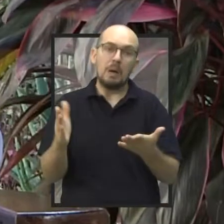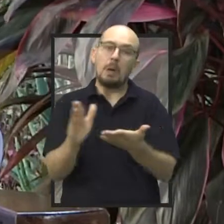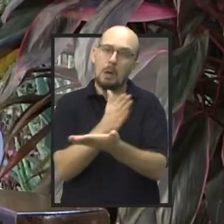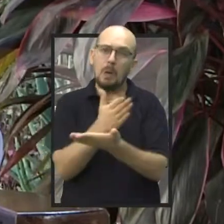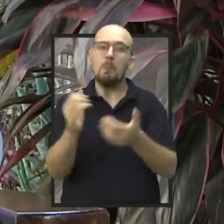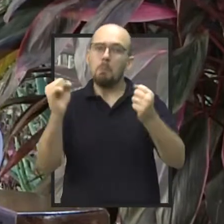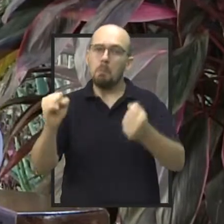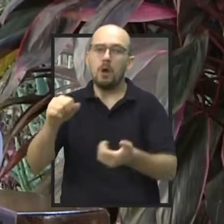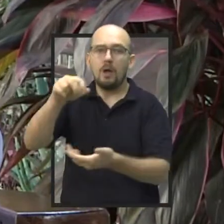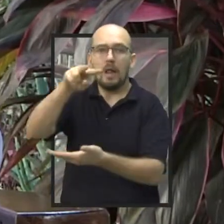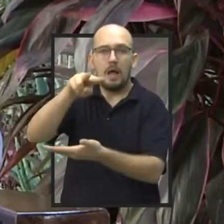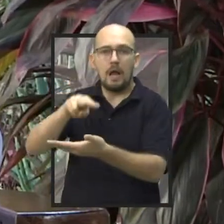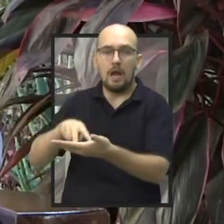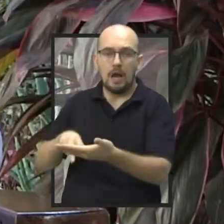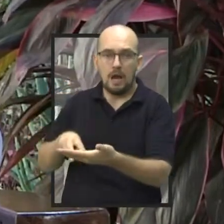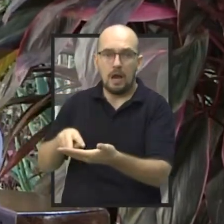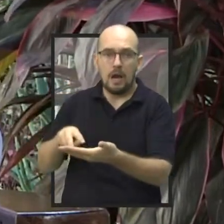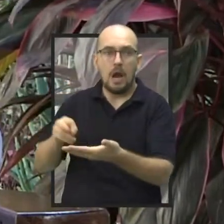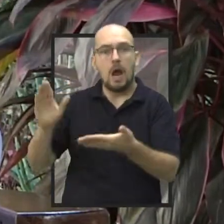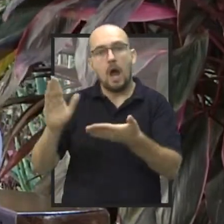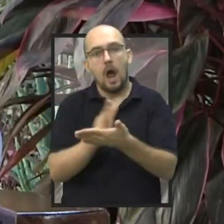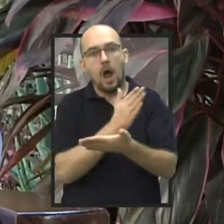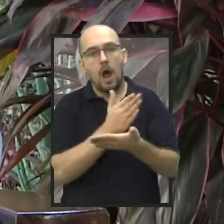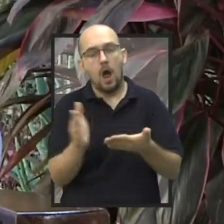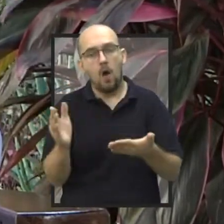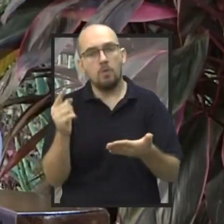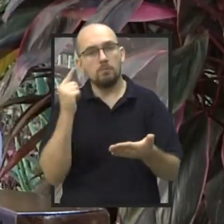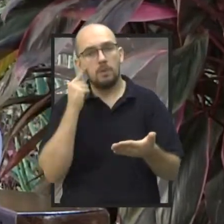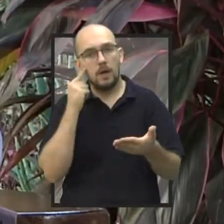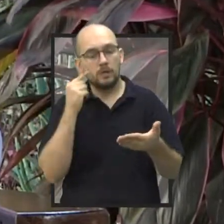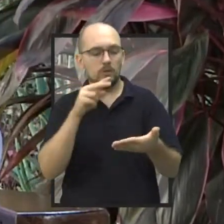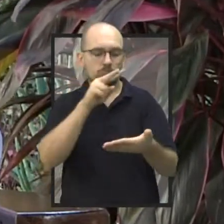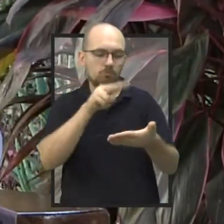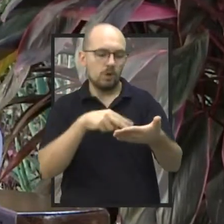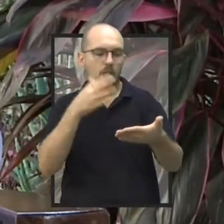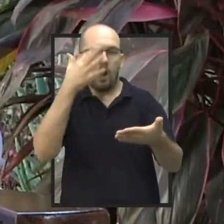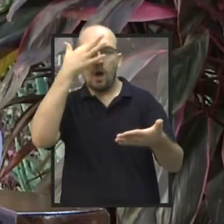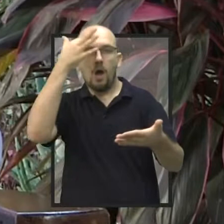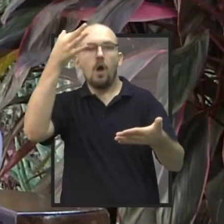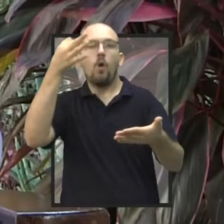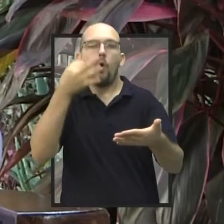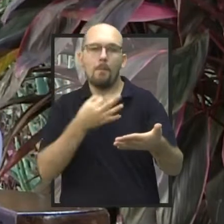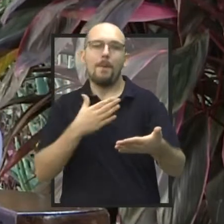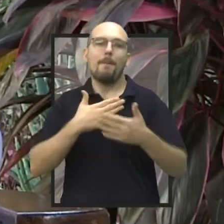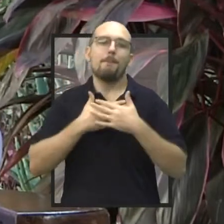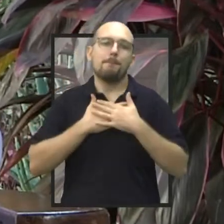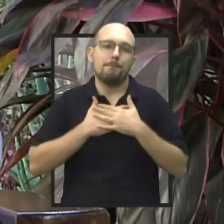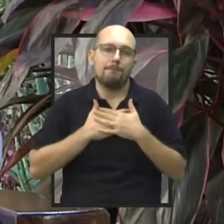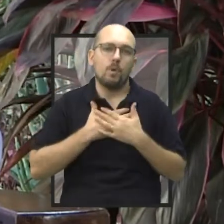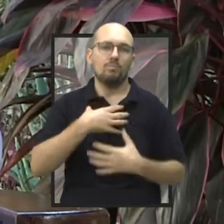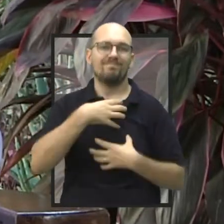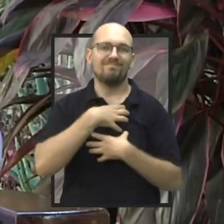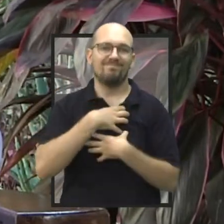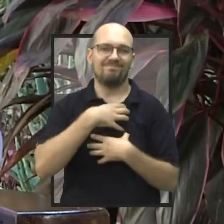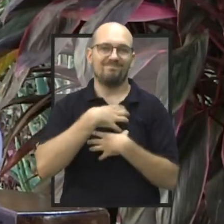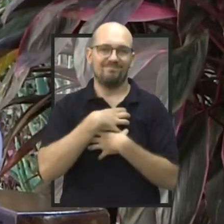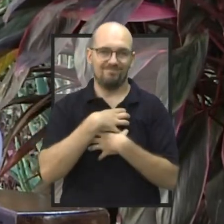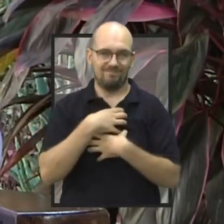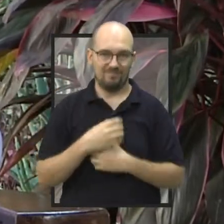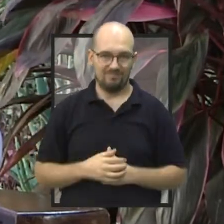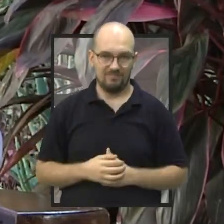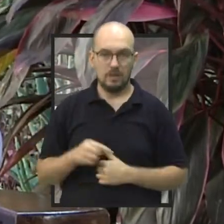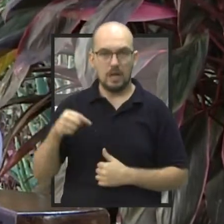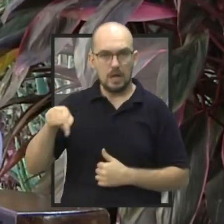ler e outros haverão de compreender esse meu sentimento. O meu livro não